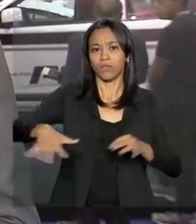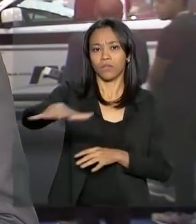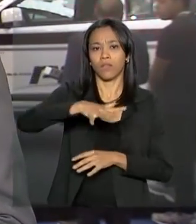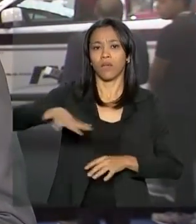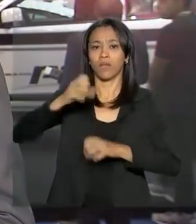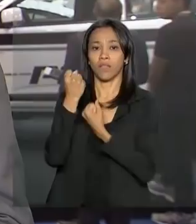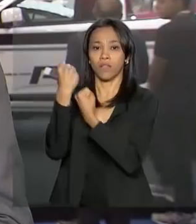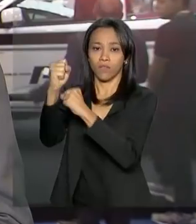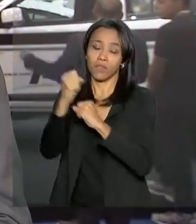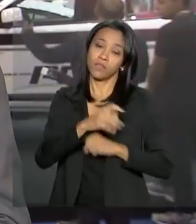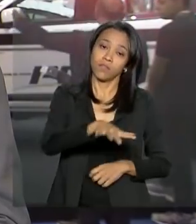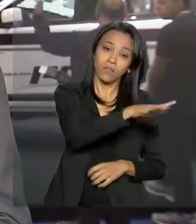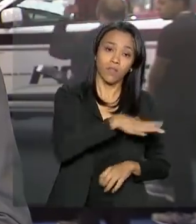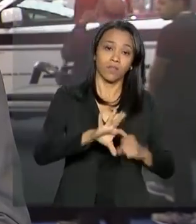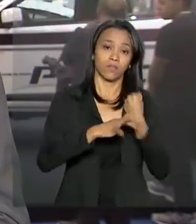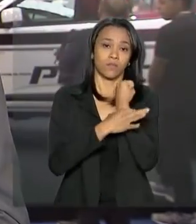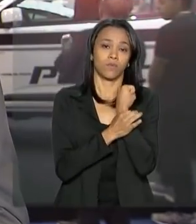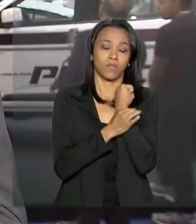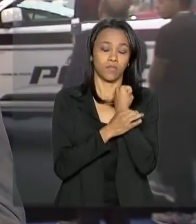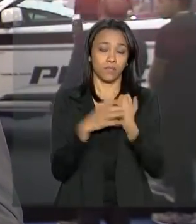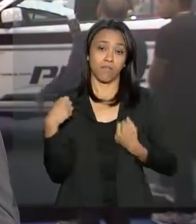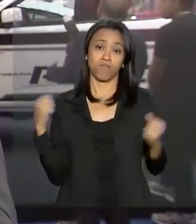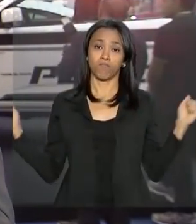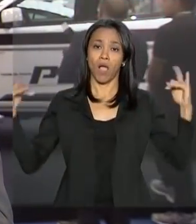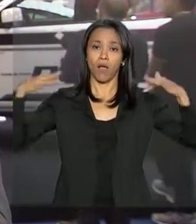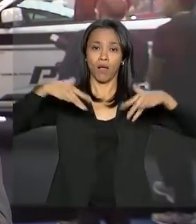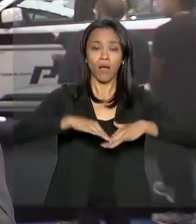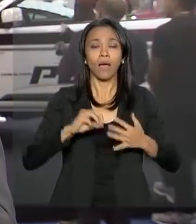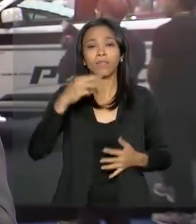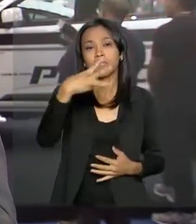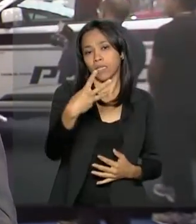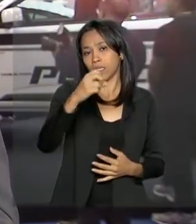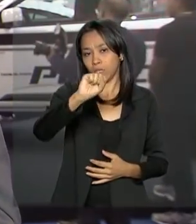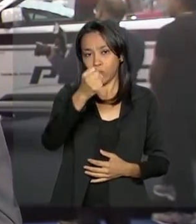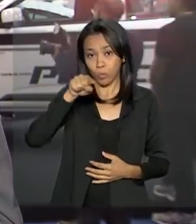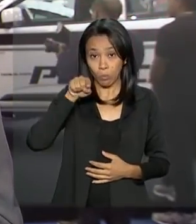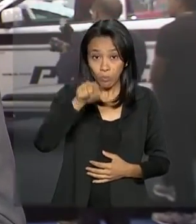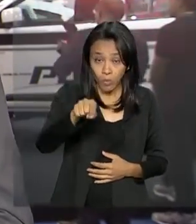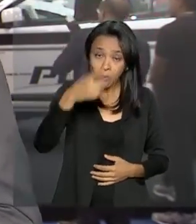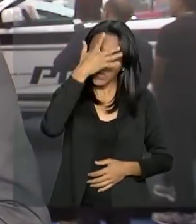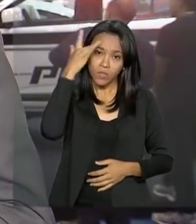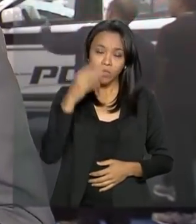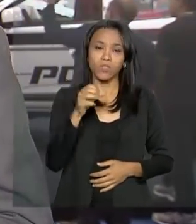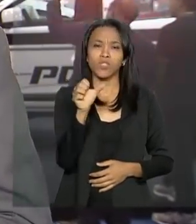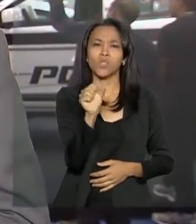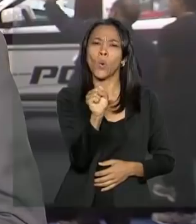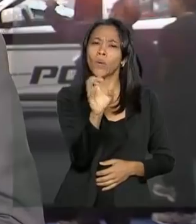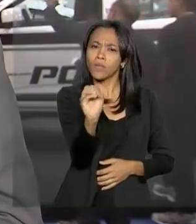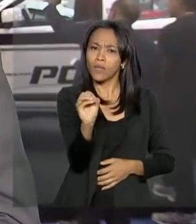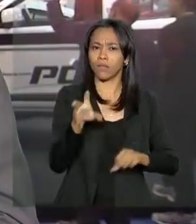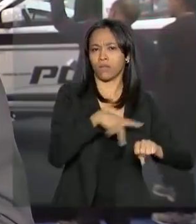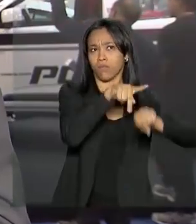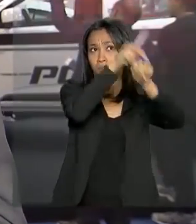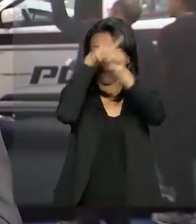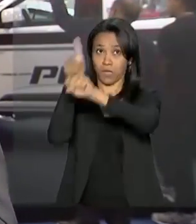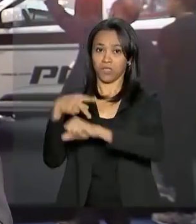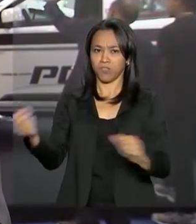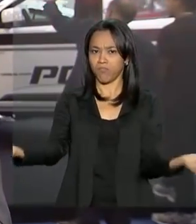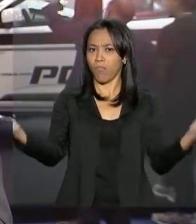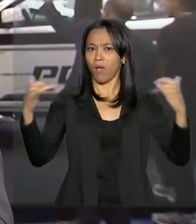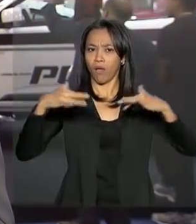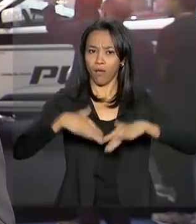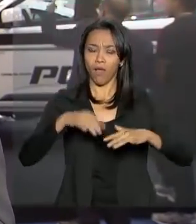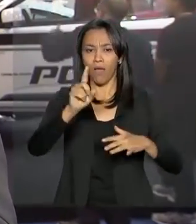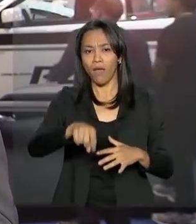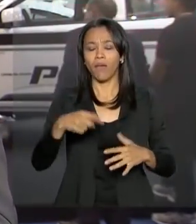segurança. Devem participar do evento cerca de 38 mil pessoas de 80 países. São equipamentos que são apresentados aqui,